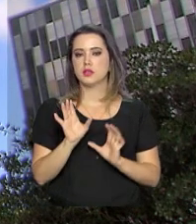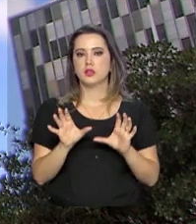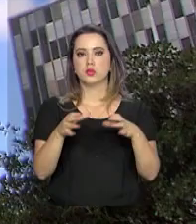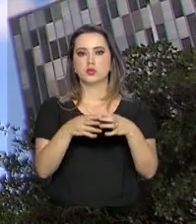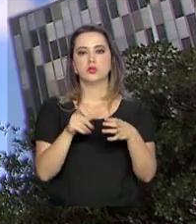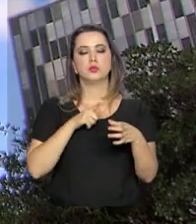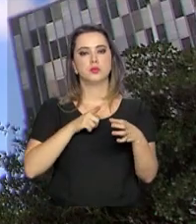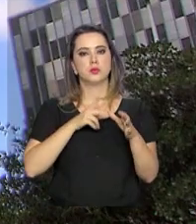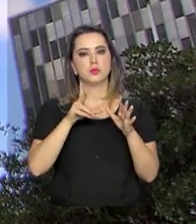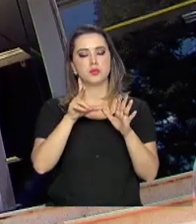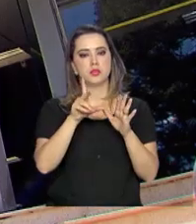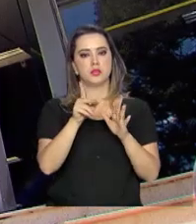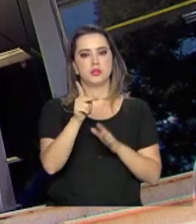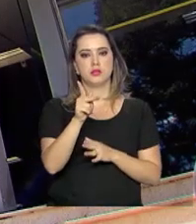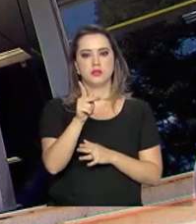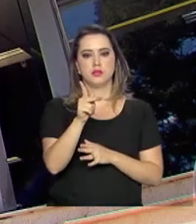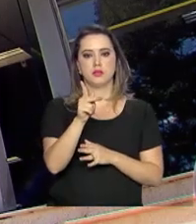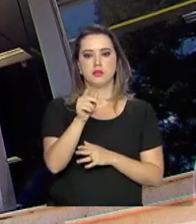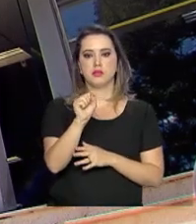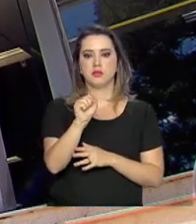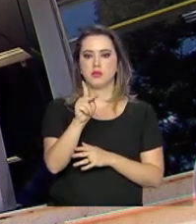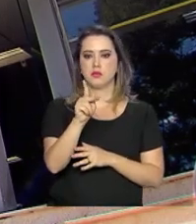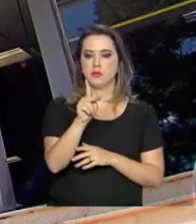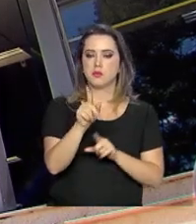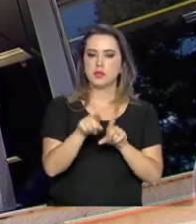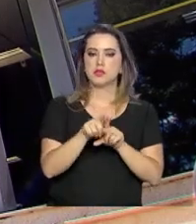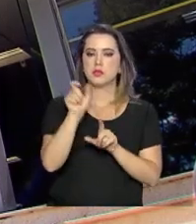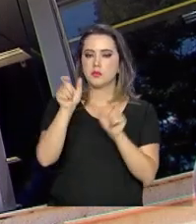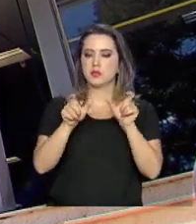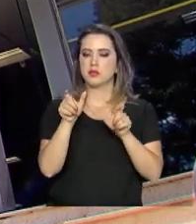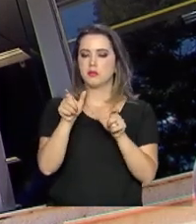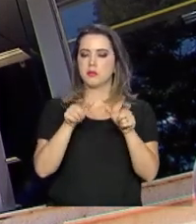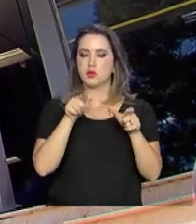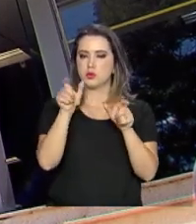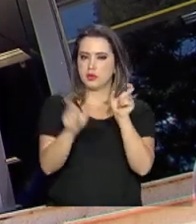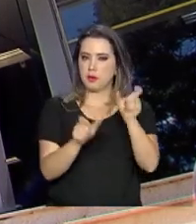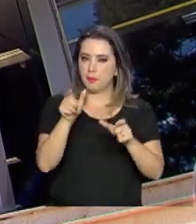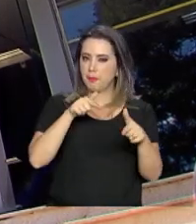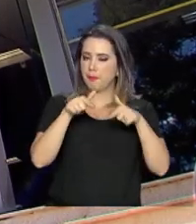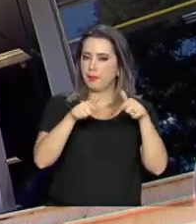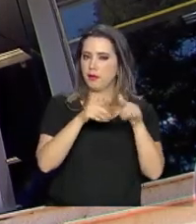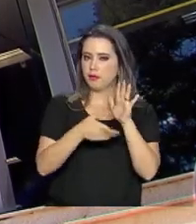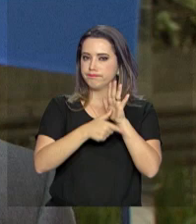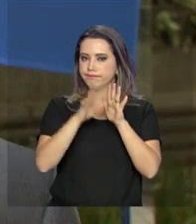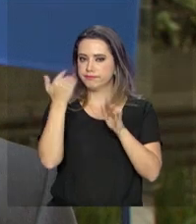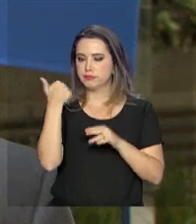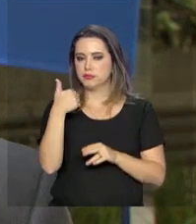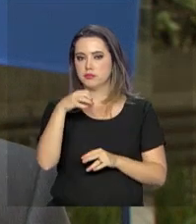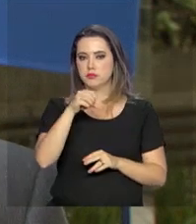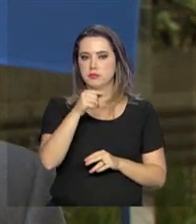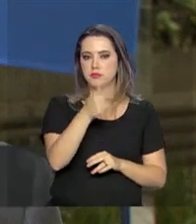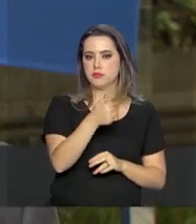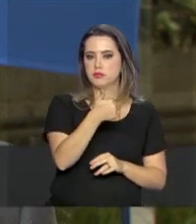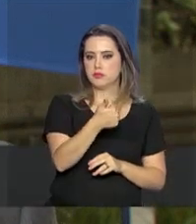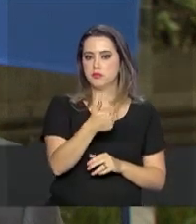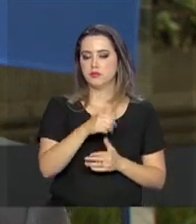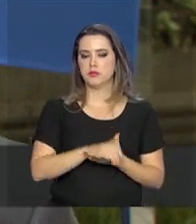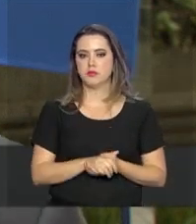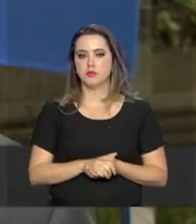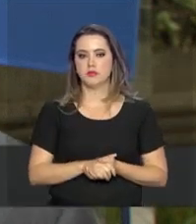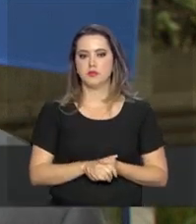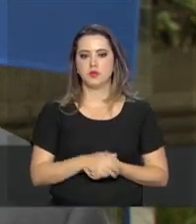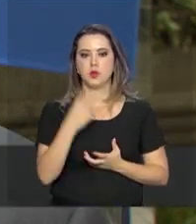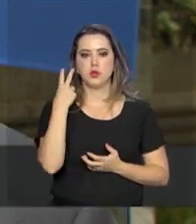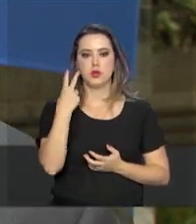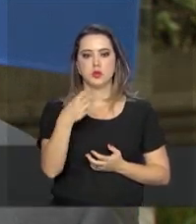beneficiários do pasep que são pessoas que trabalharam no setor público durante o período indicado são cerca de dois milhões